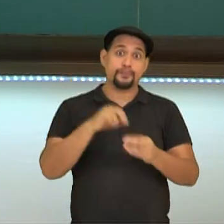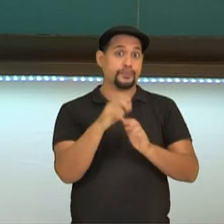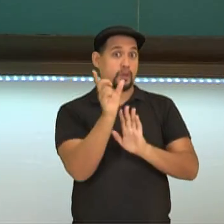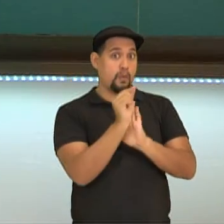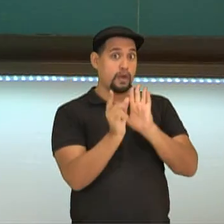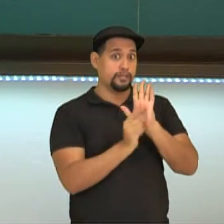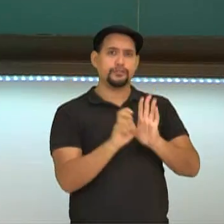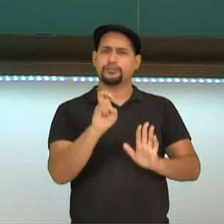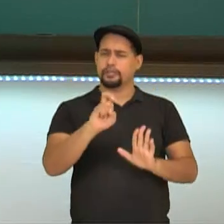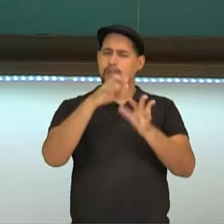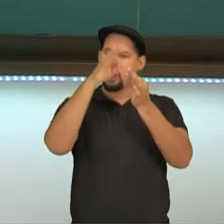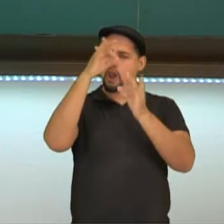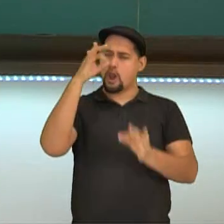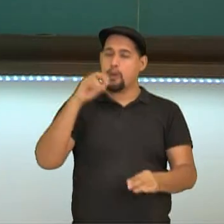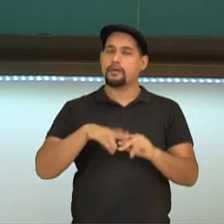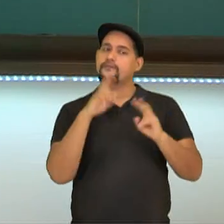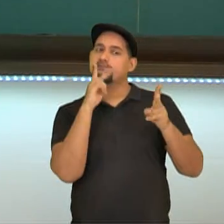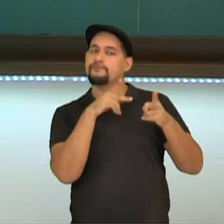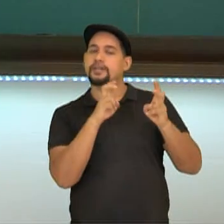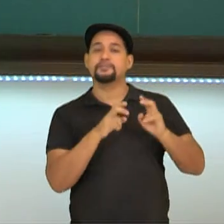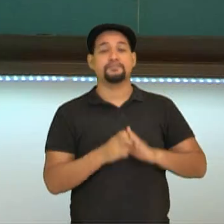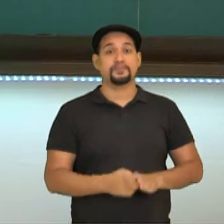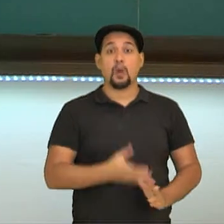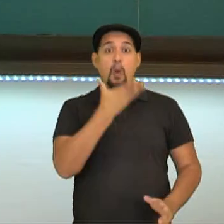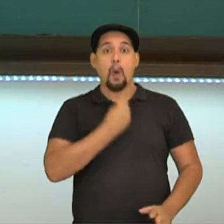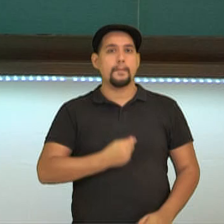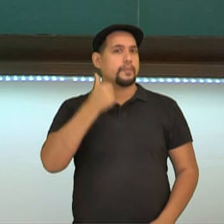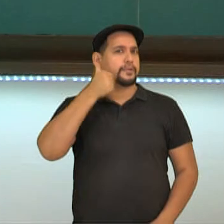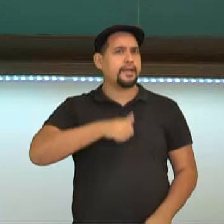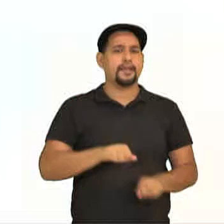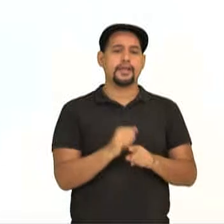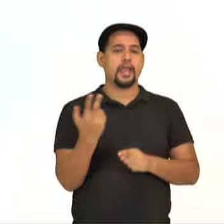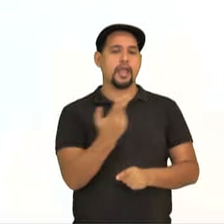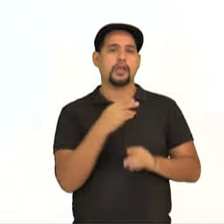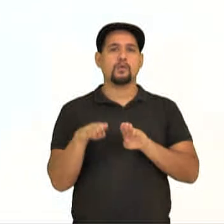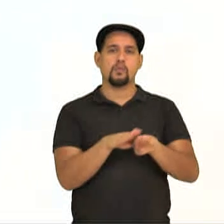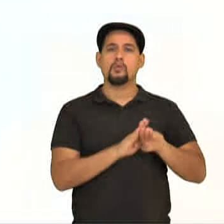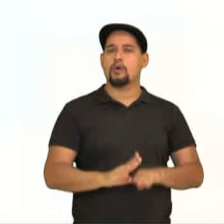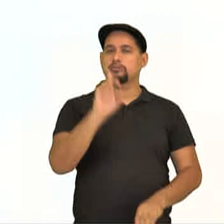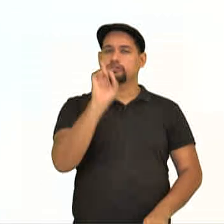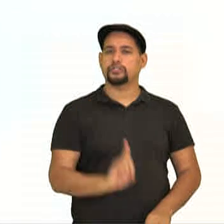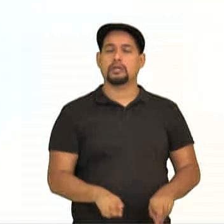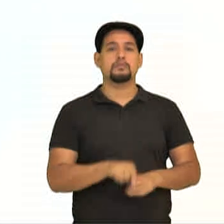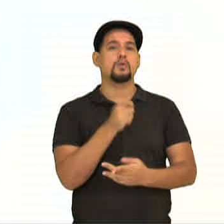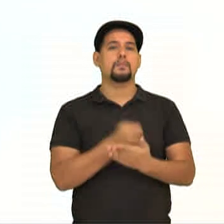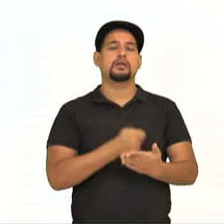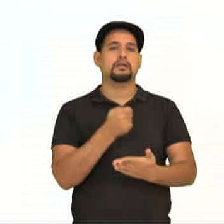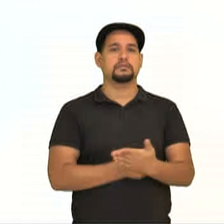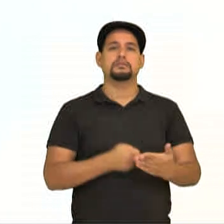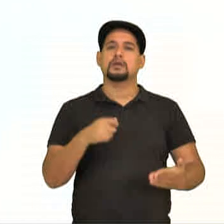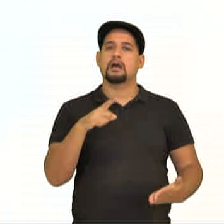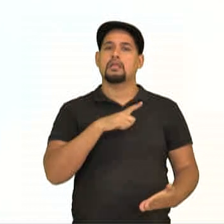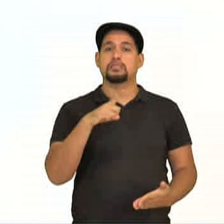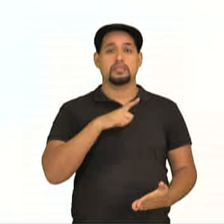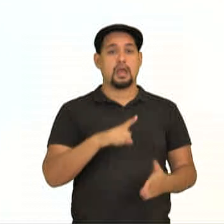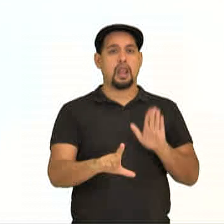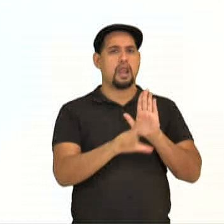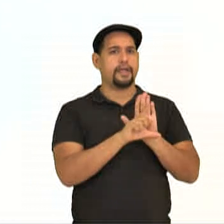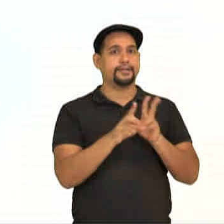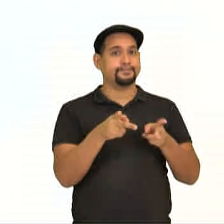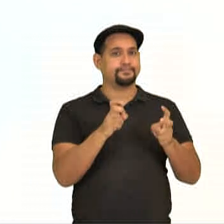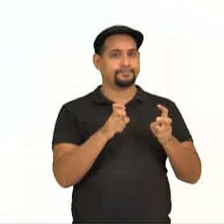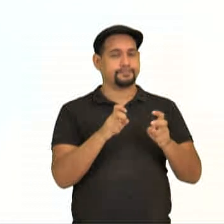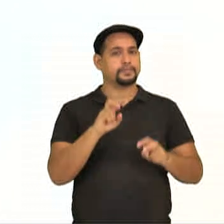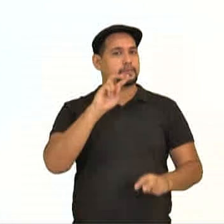artigo 5º é longo, mas vamos ver lá. Homens e mulheres são iguais em direitos e obrigações nos termos dessa Constituição. Ponto e